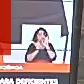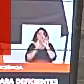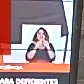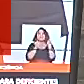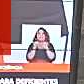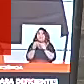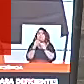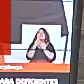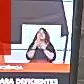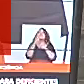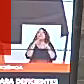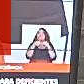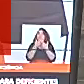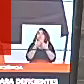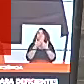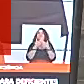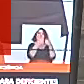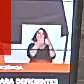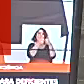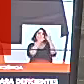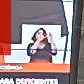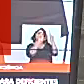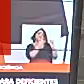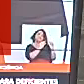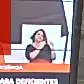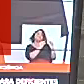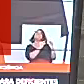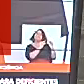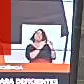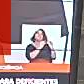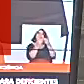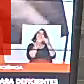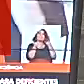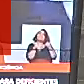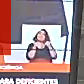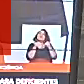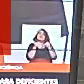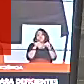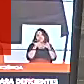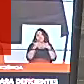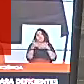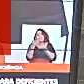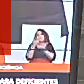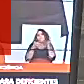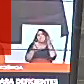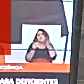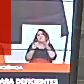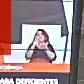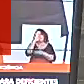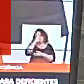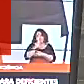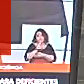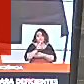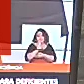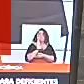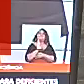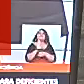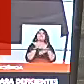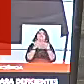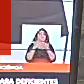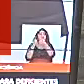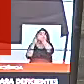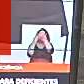serviço e que impede essa gratuidade. Então, muitas vezes, em diversas cidades, o serviço é prestado uma